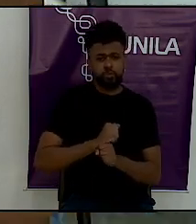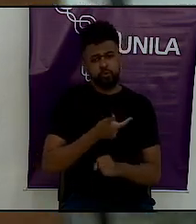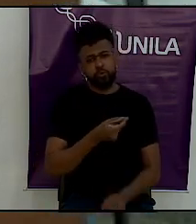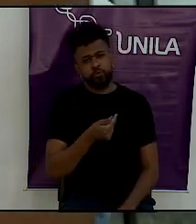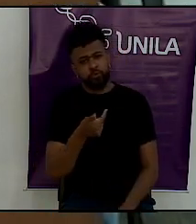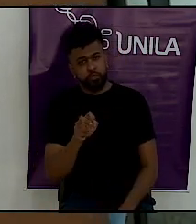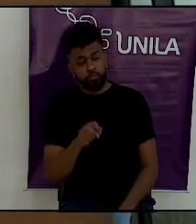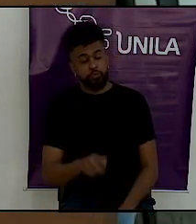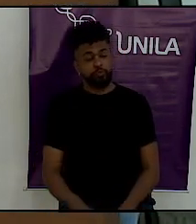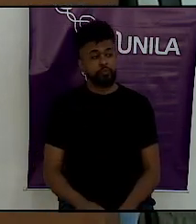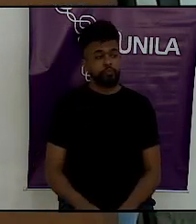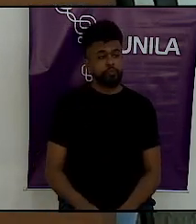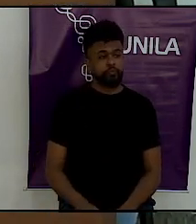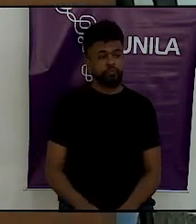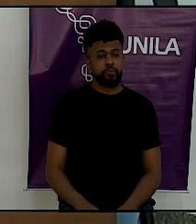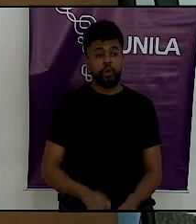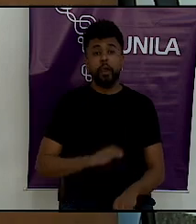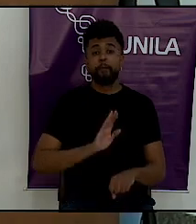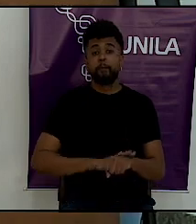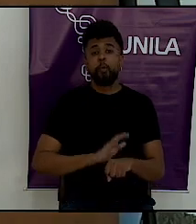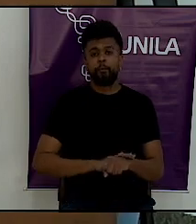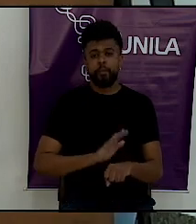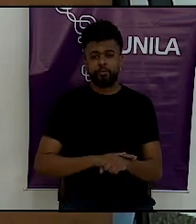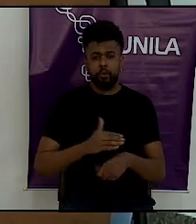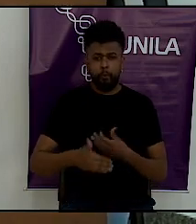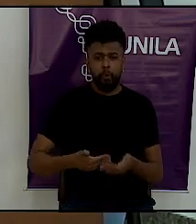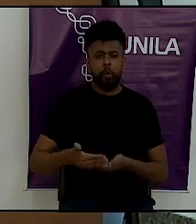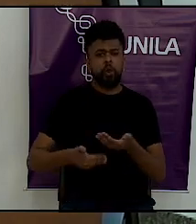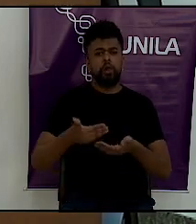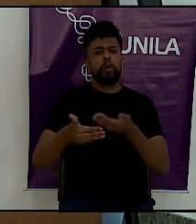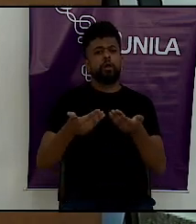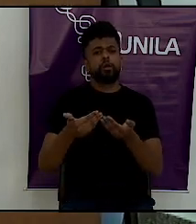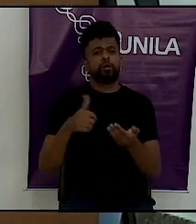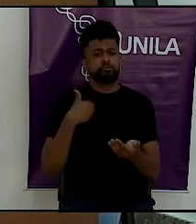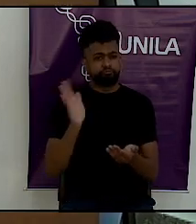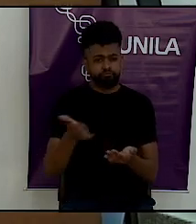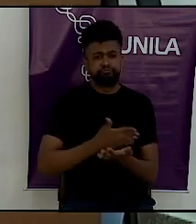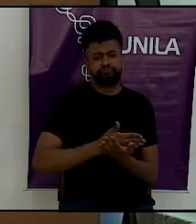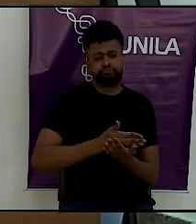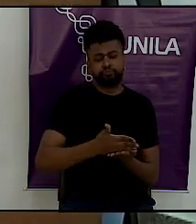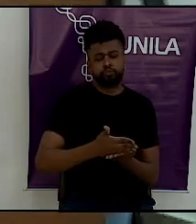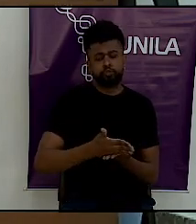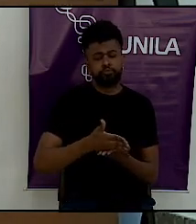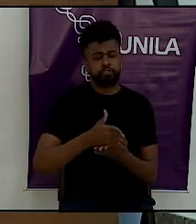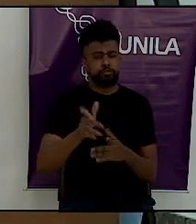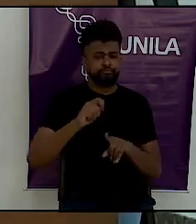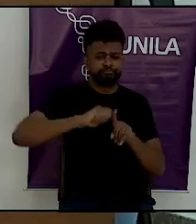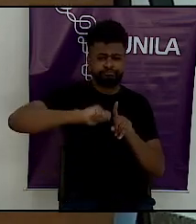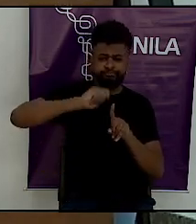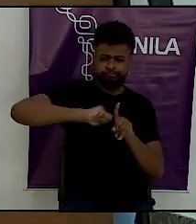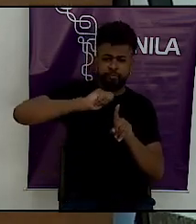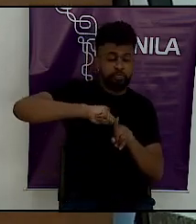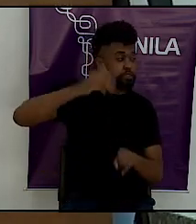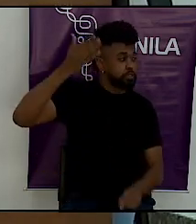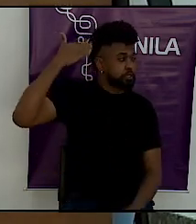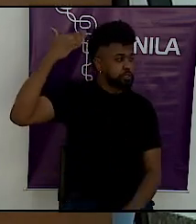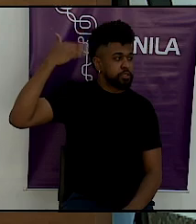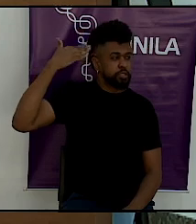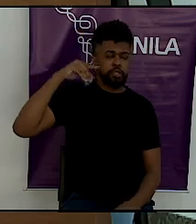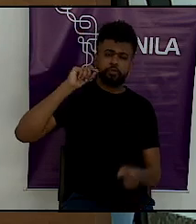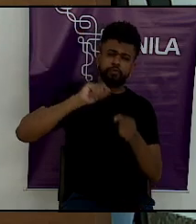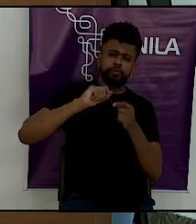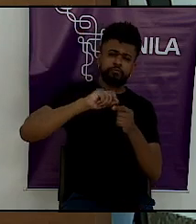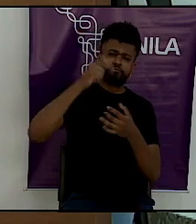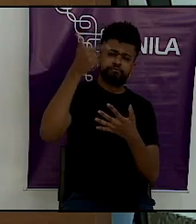2025. Esse é um momento de um processo, que já começou há alguns meses atrás. Foram